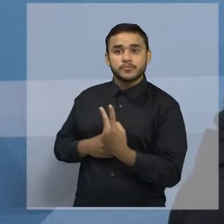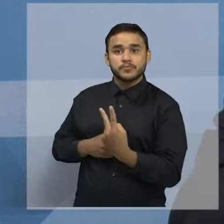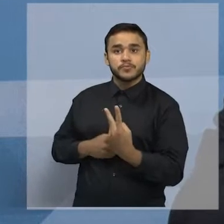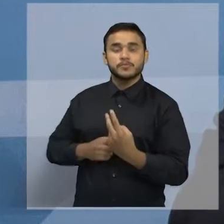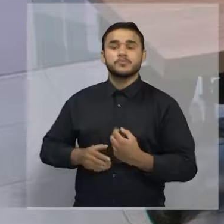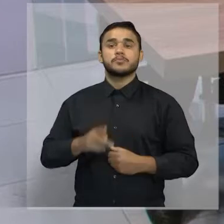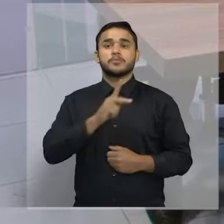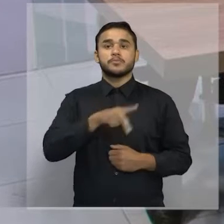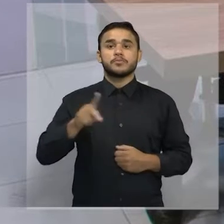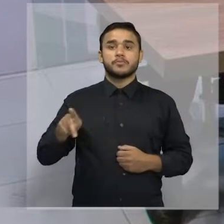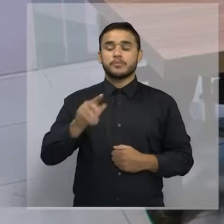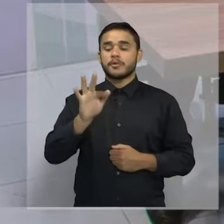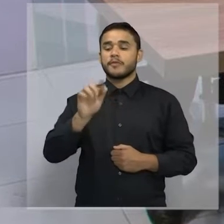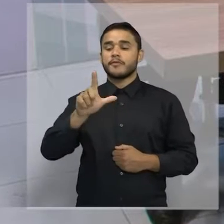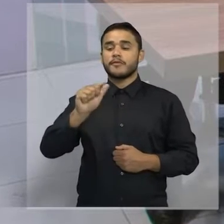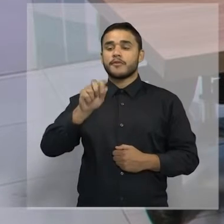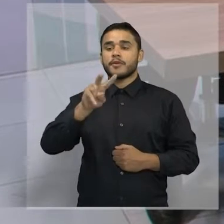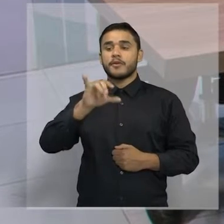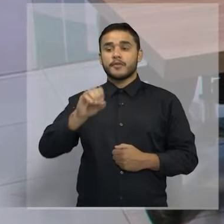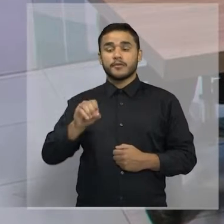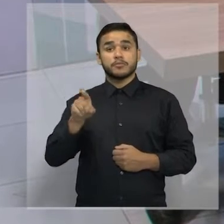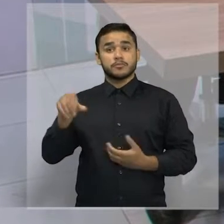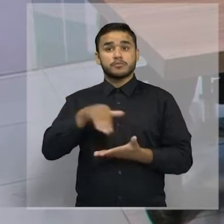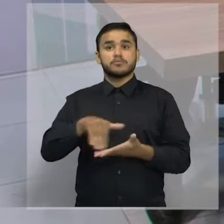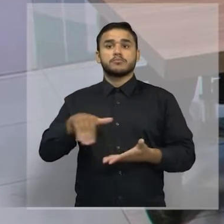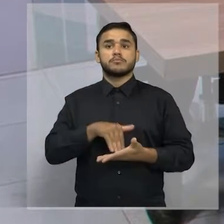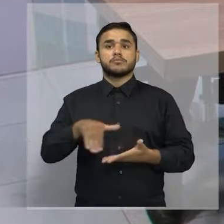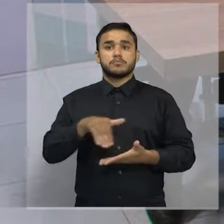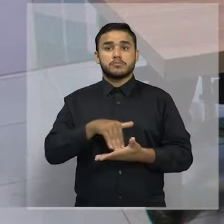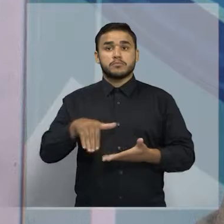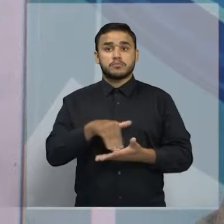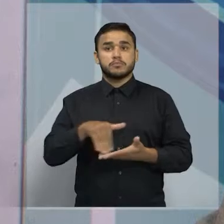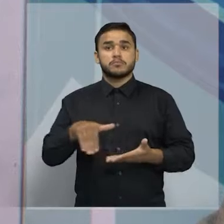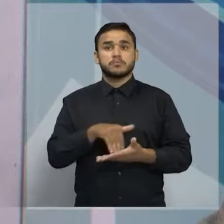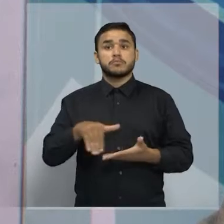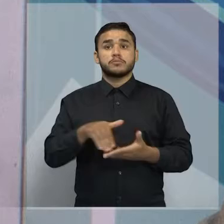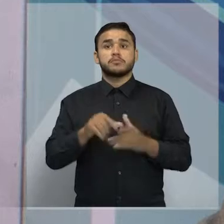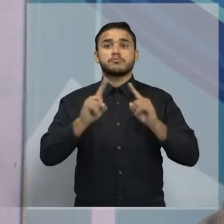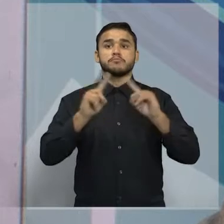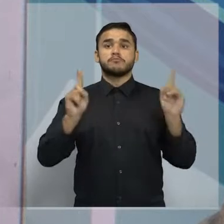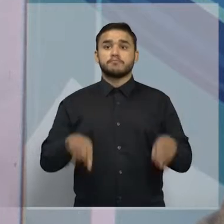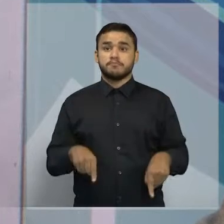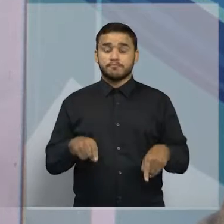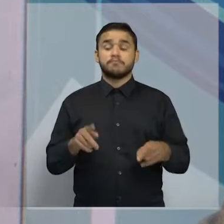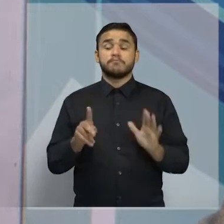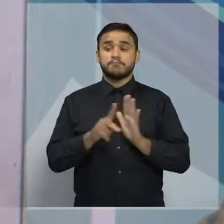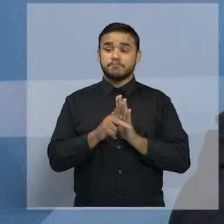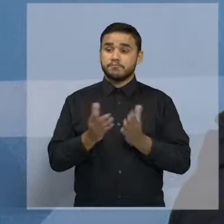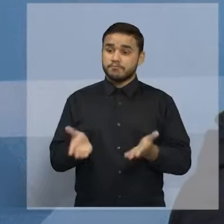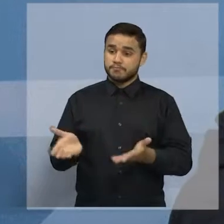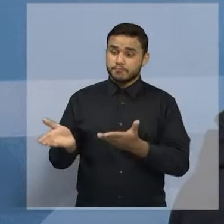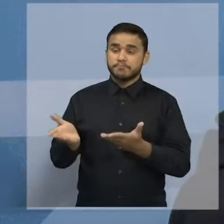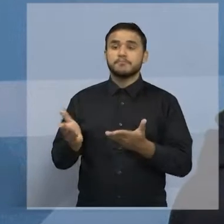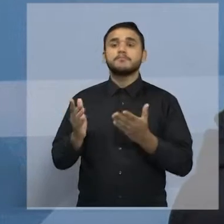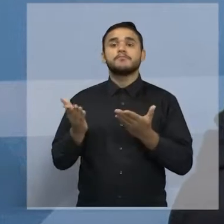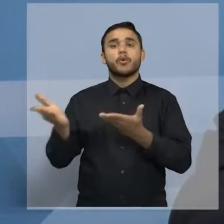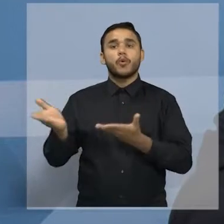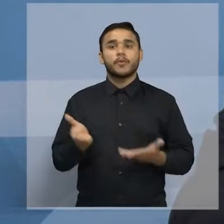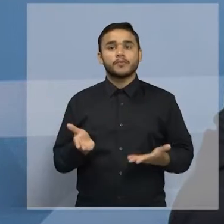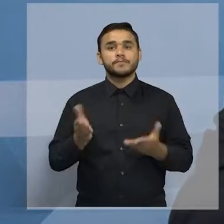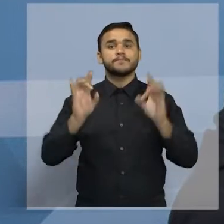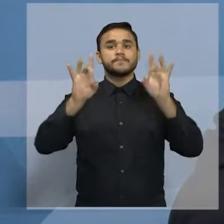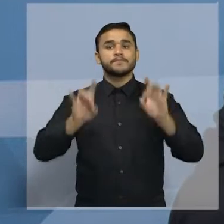dois convidados. O professor Flávio Ataliba, secretário executivo do Planejamento, que é o nosso convidado